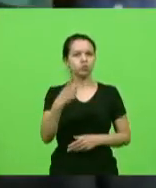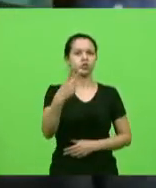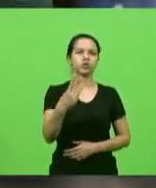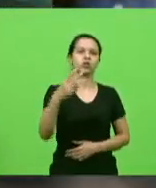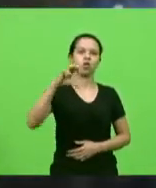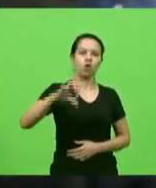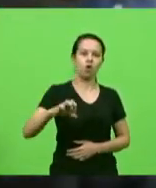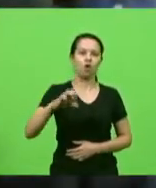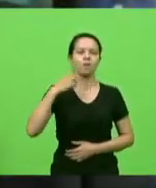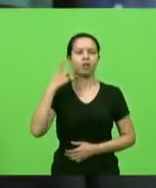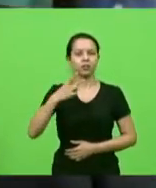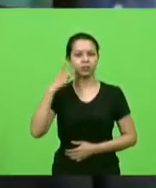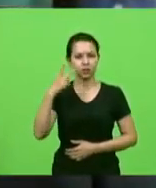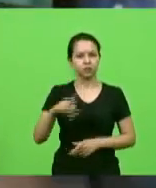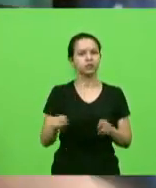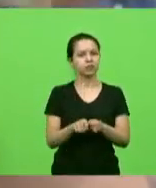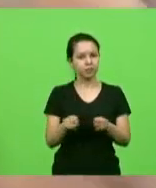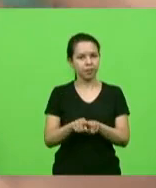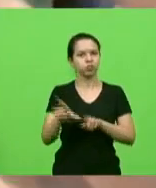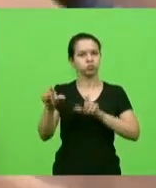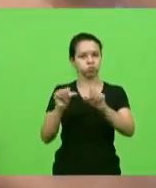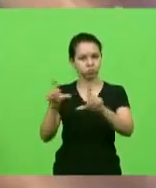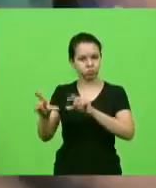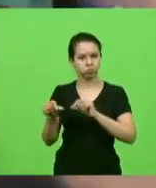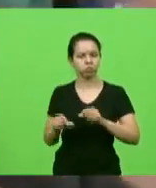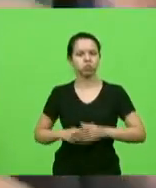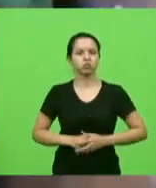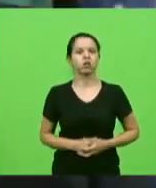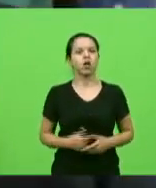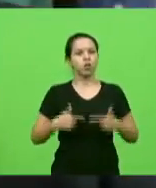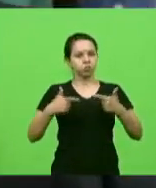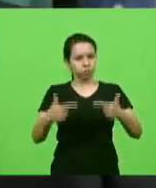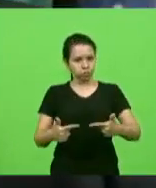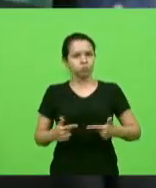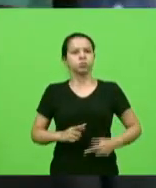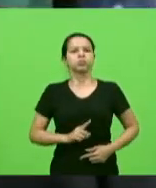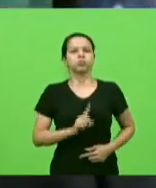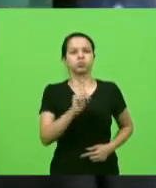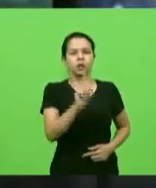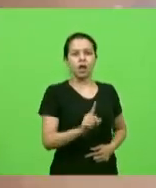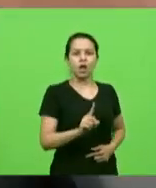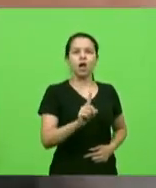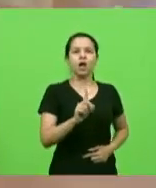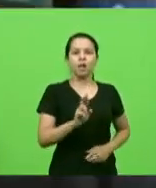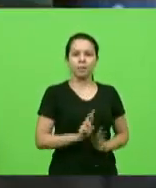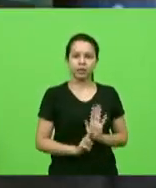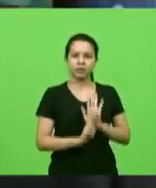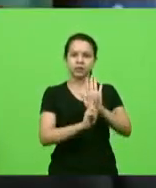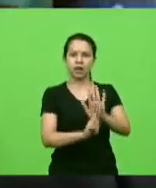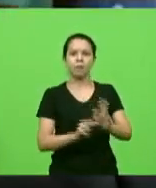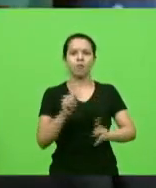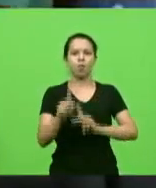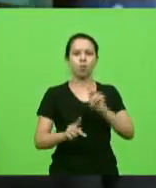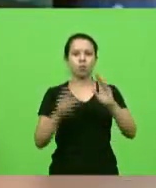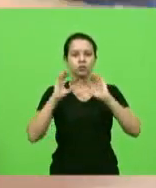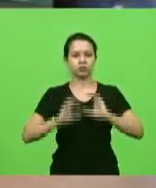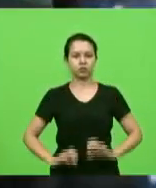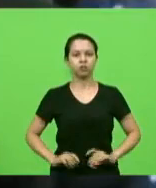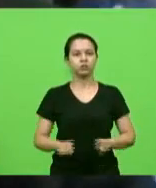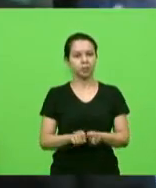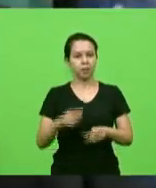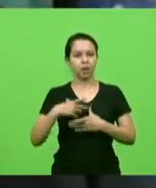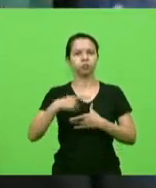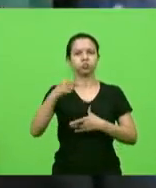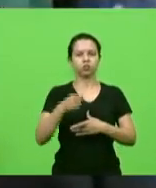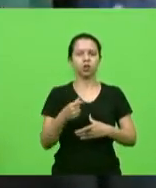demais 39 colegas destacável os ativos tem uma chancela pública de representar os E além disso não também leite